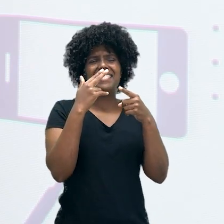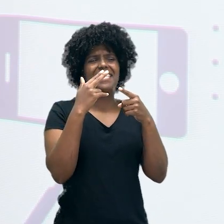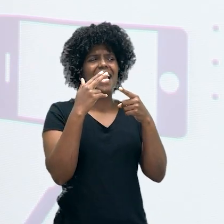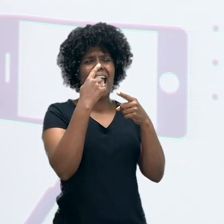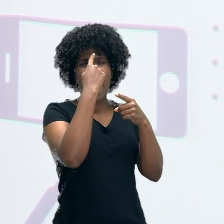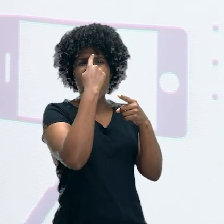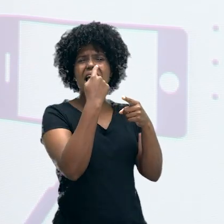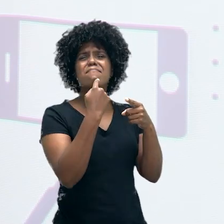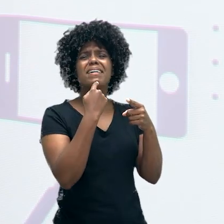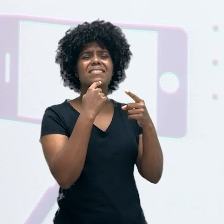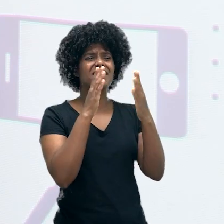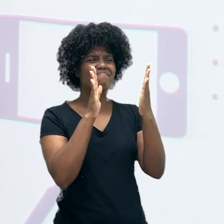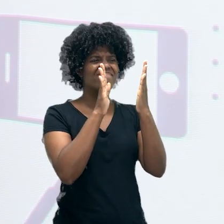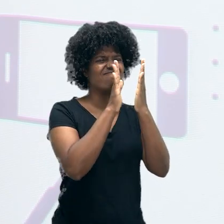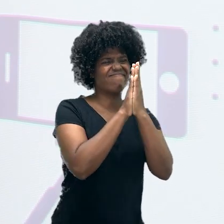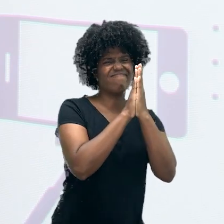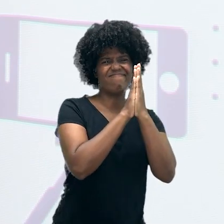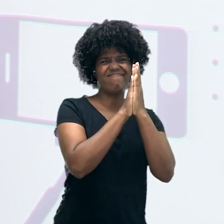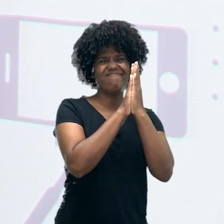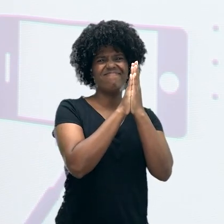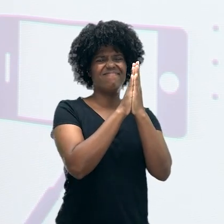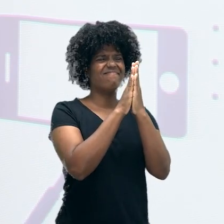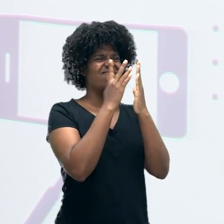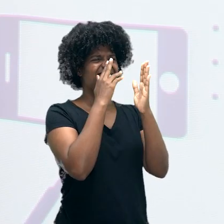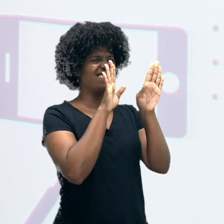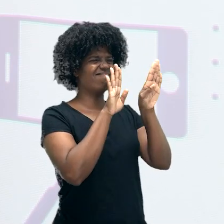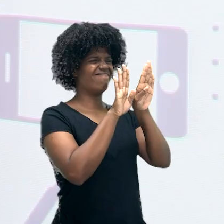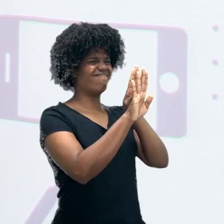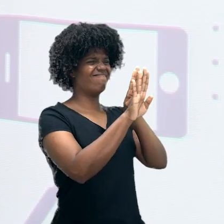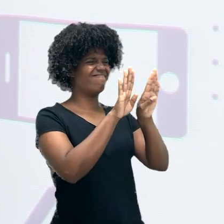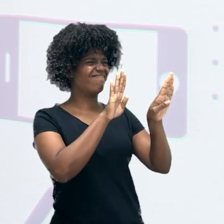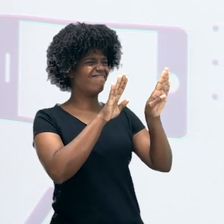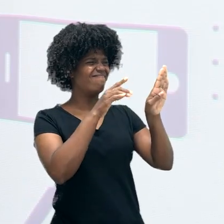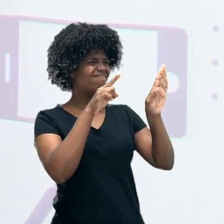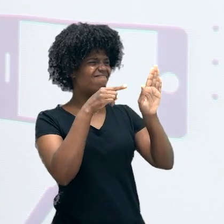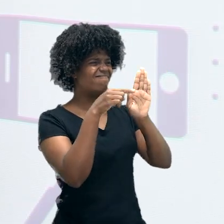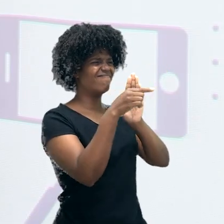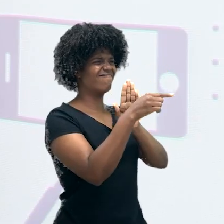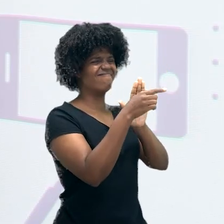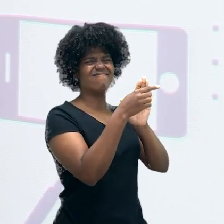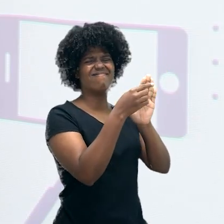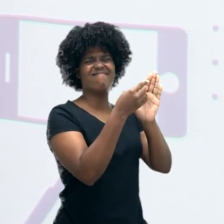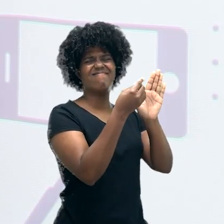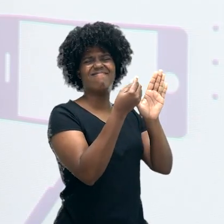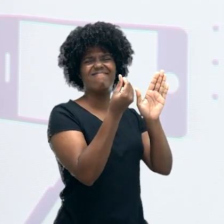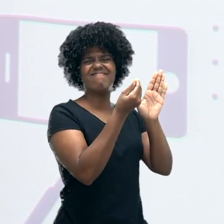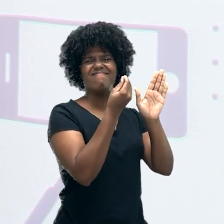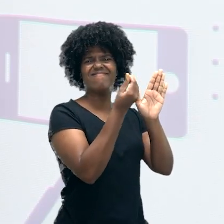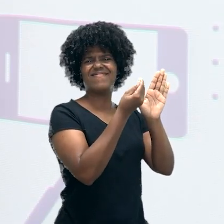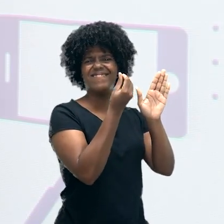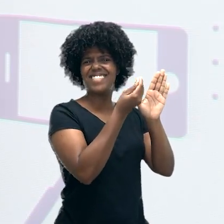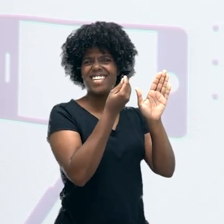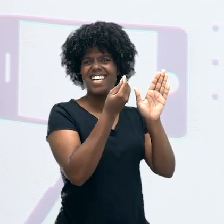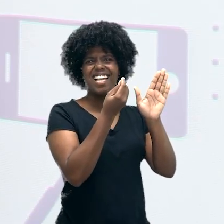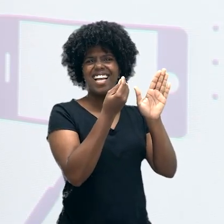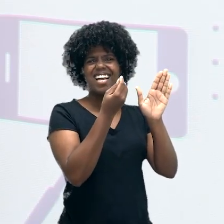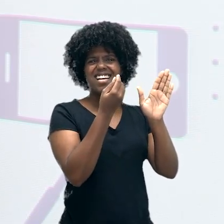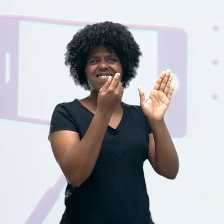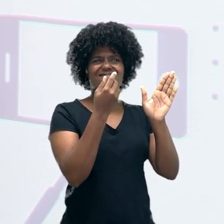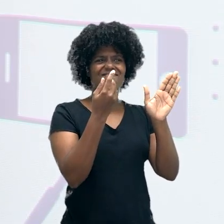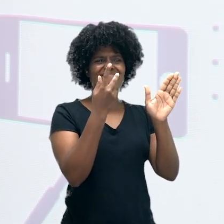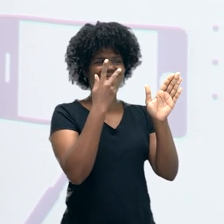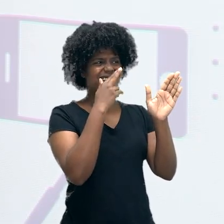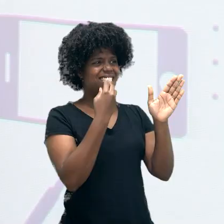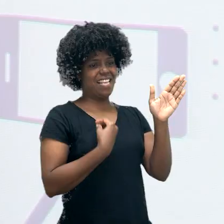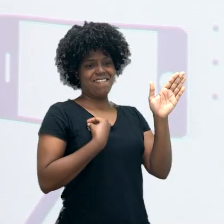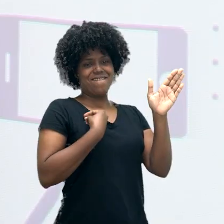a imagem. O que é chapar, né? Deixar ela sem contraste, sem relevo, né? Sem uma textura, assim, aquela